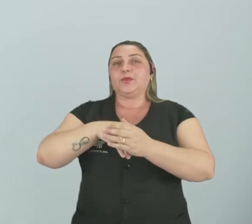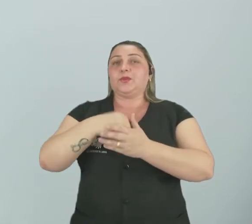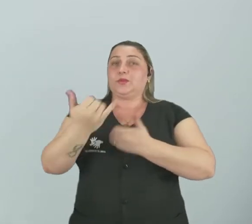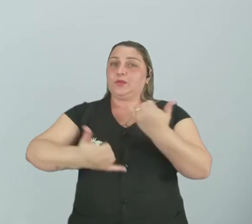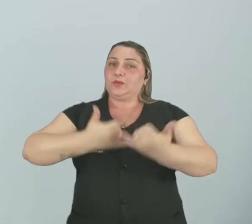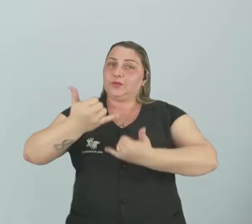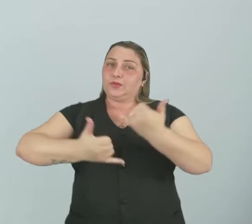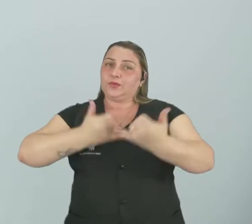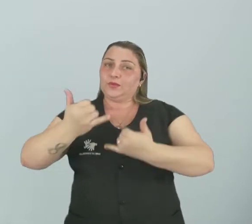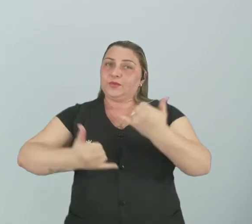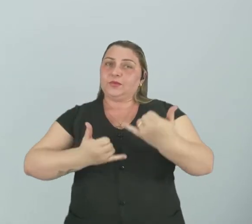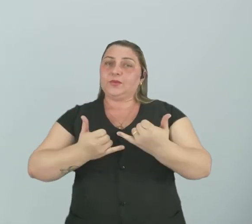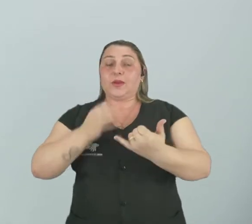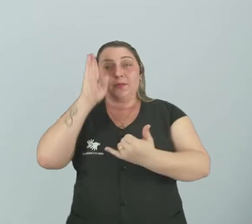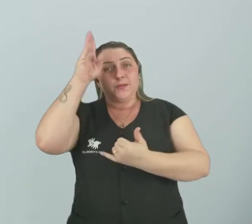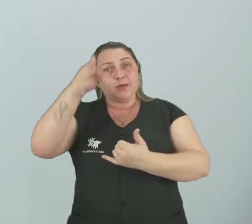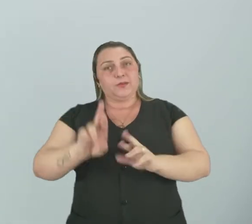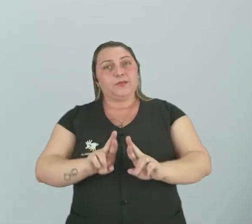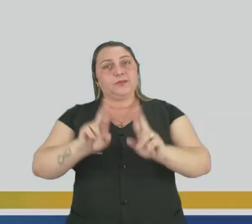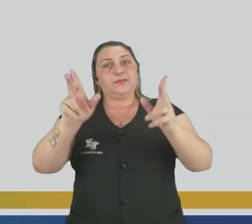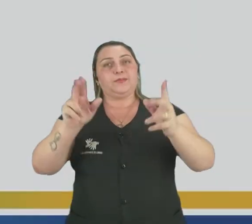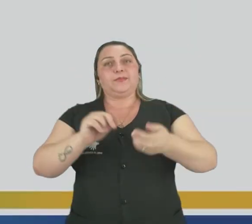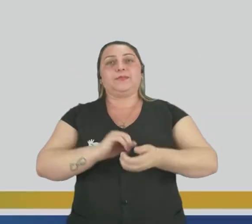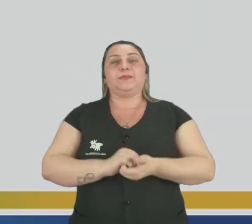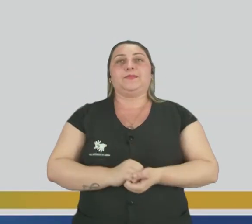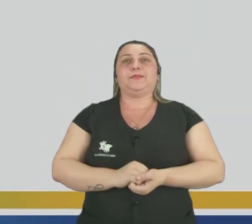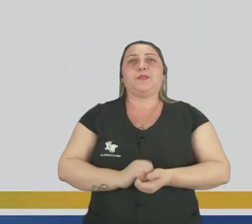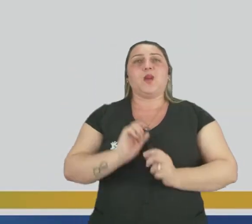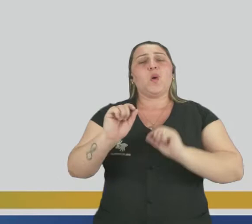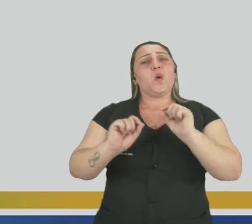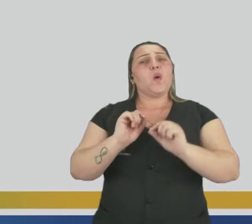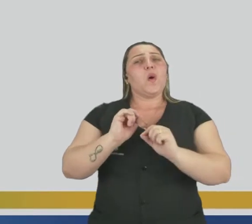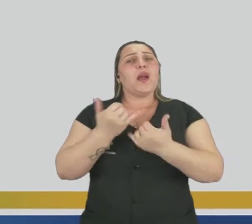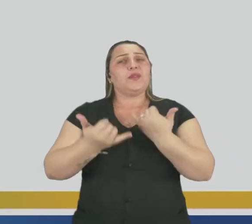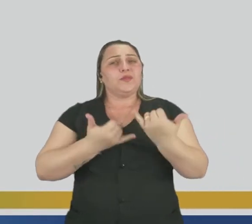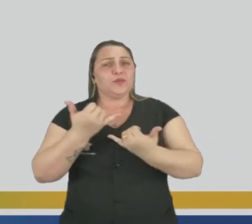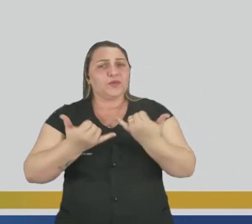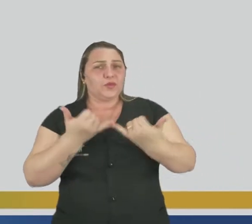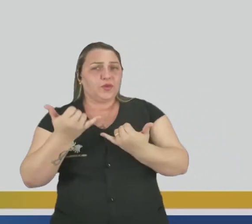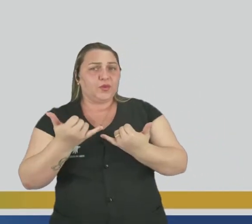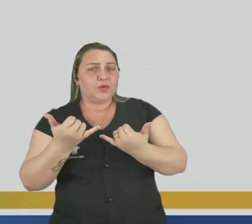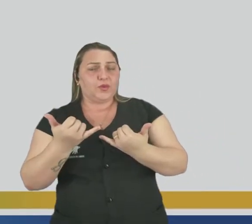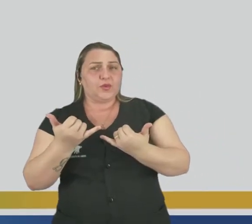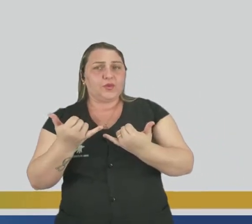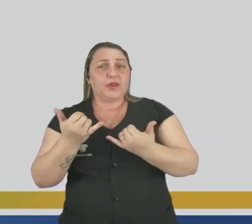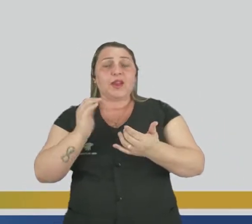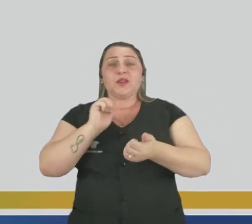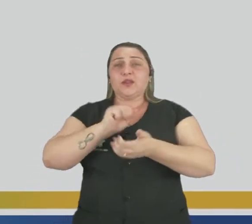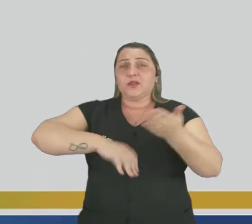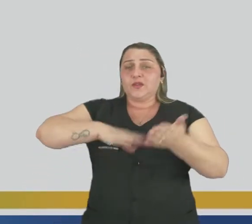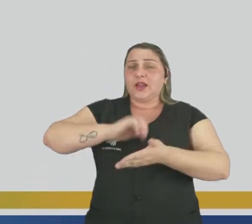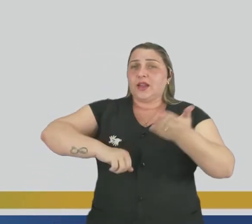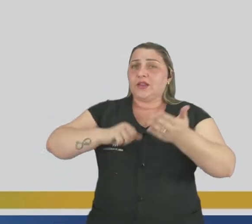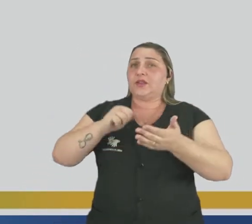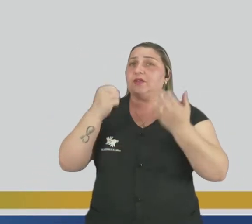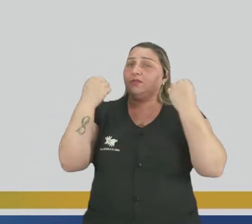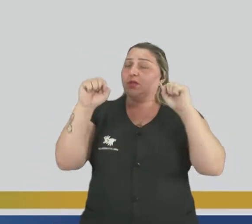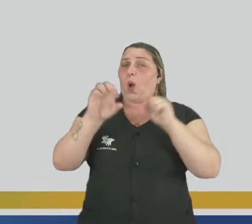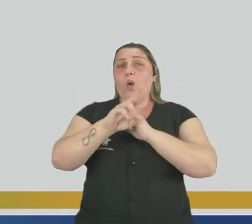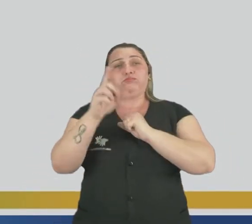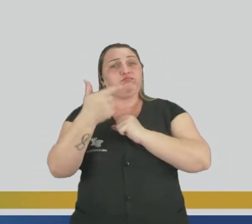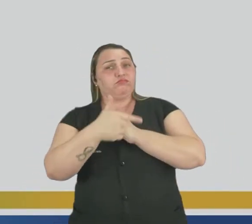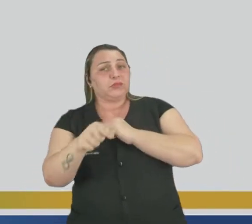do jogo. Então, essa é a principal diferença. O que que é jogo? O jogo são atividades físicas ou